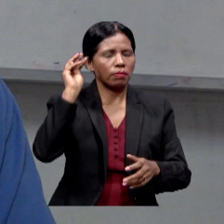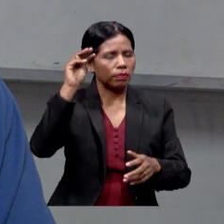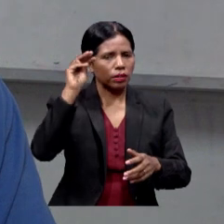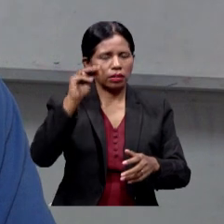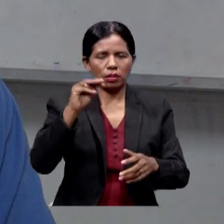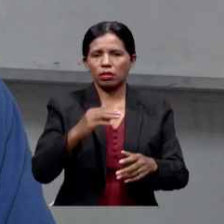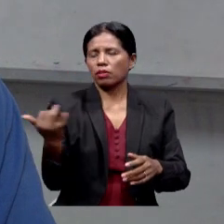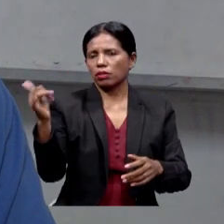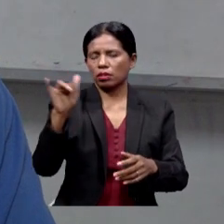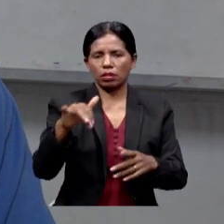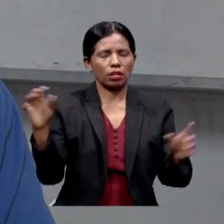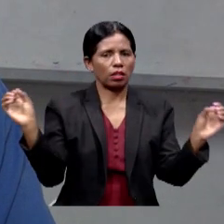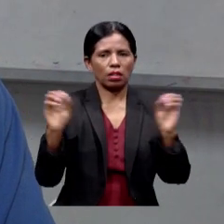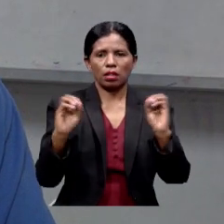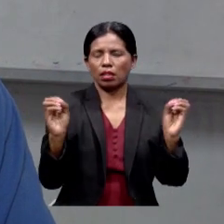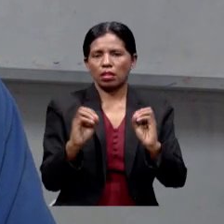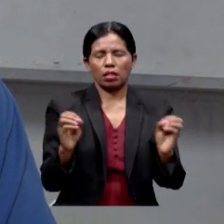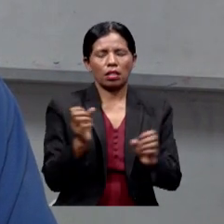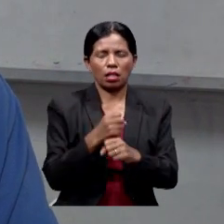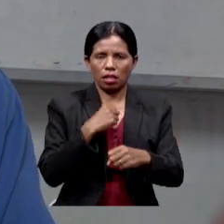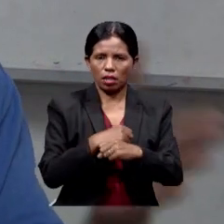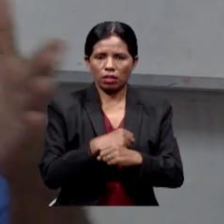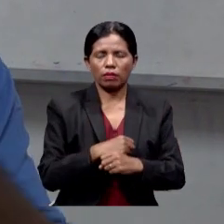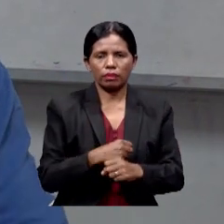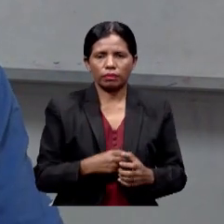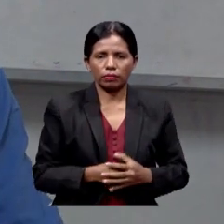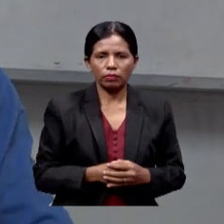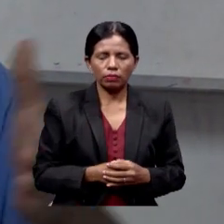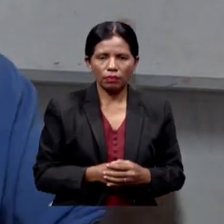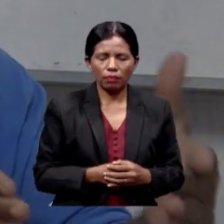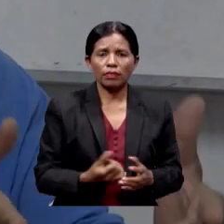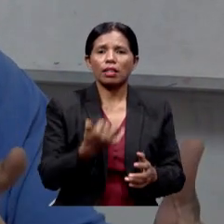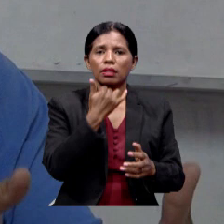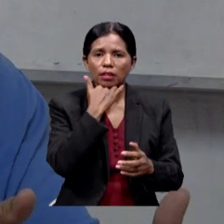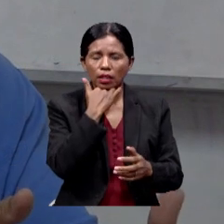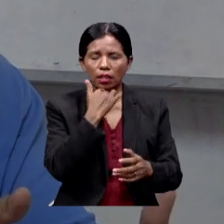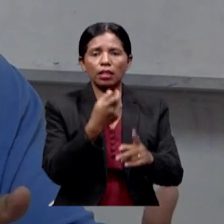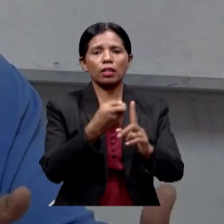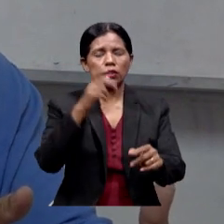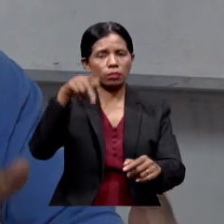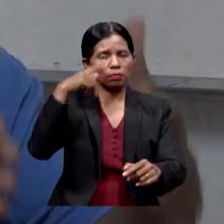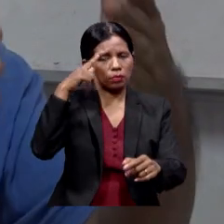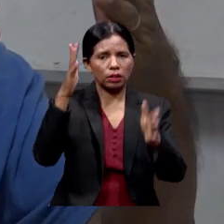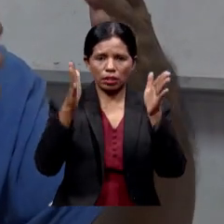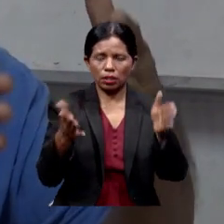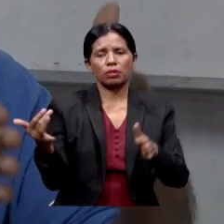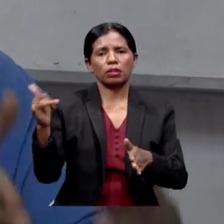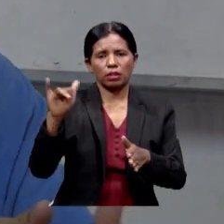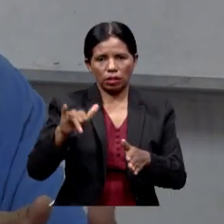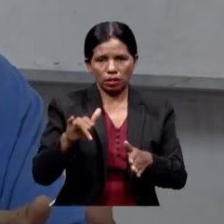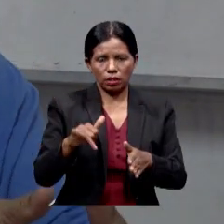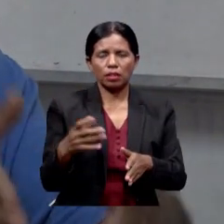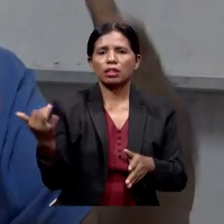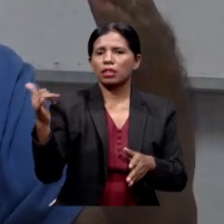Ministério relevante la halbutira. Culpa nem culpa é político sira. Sira